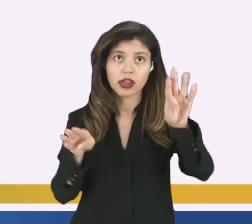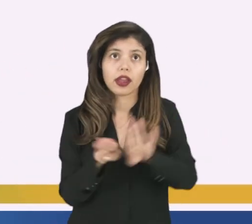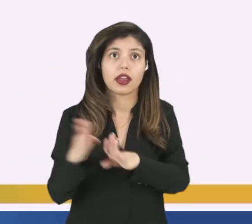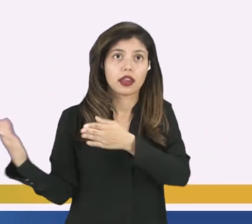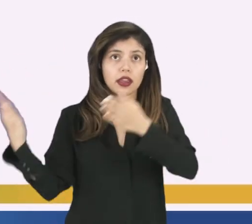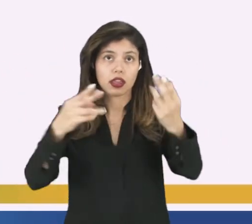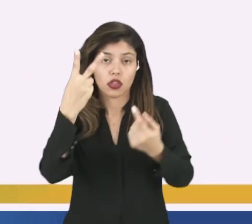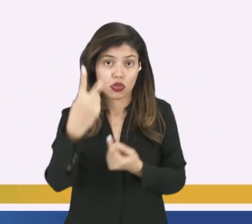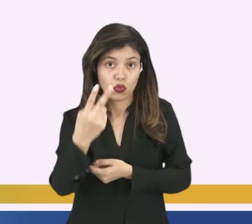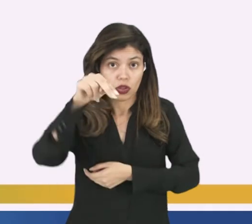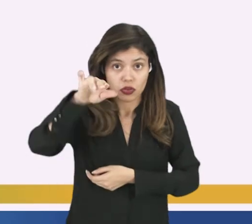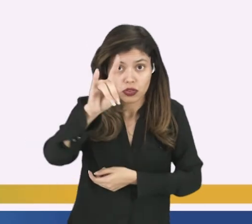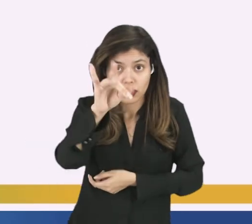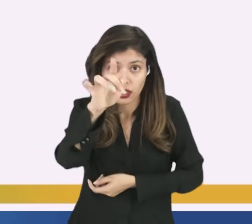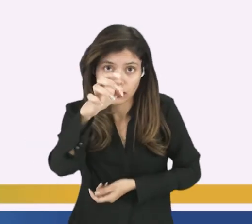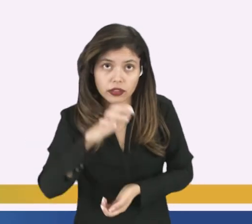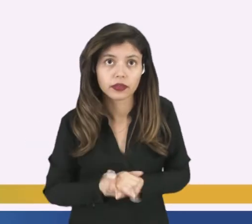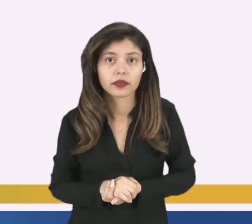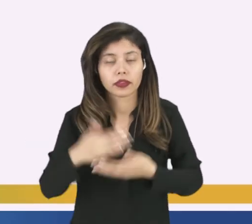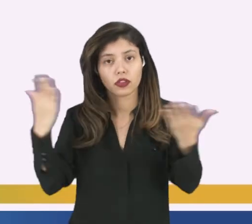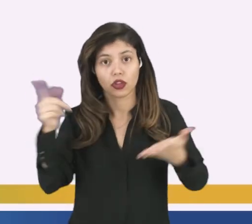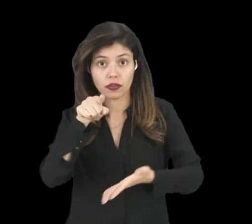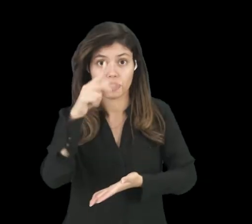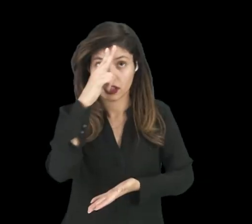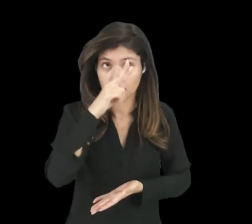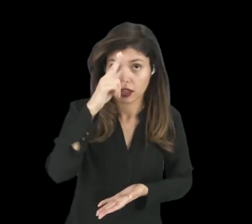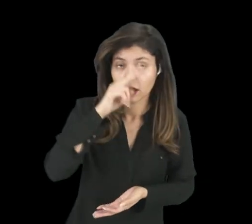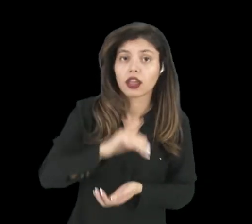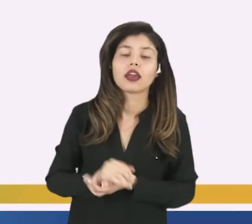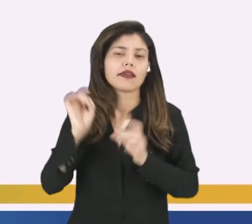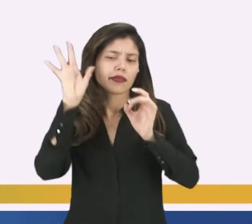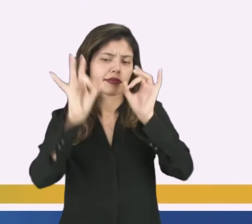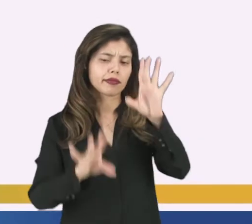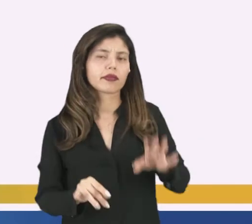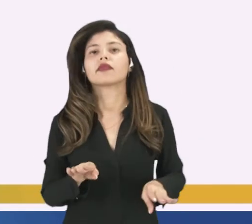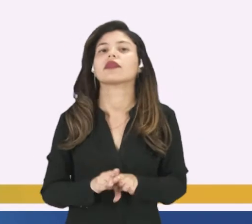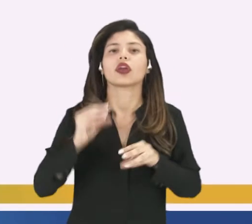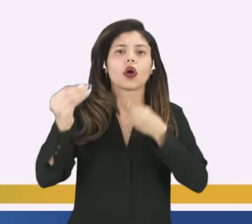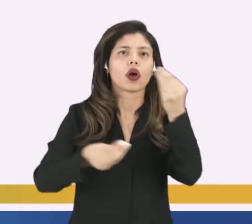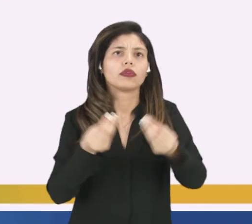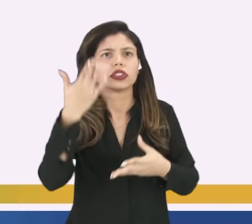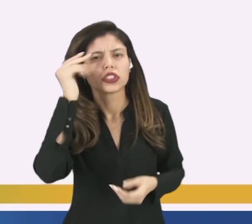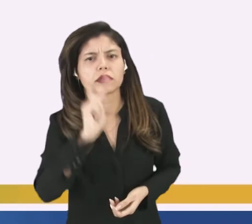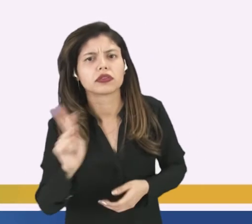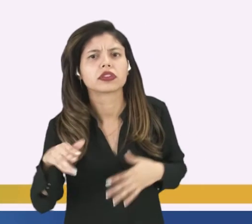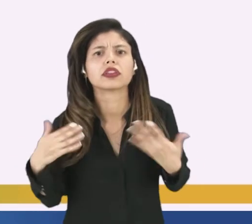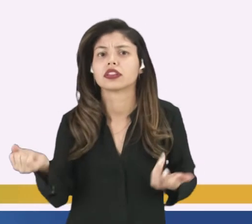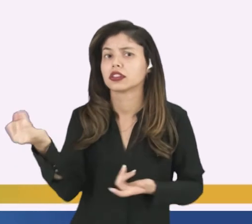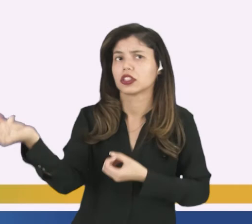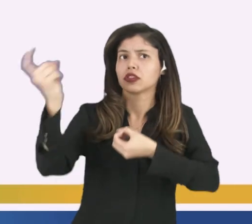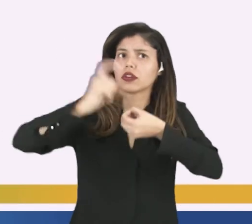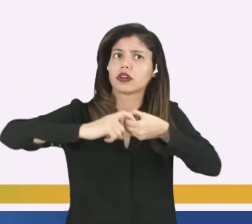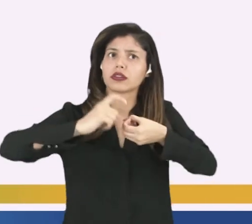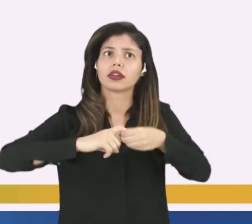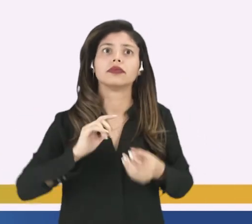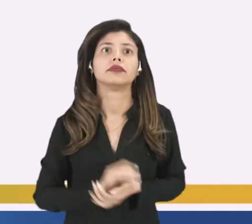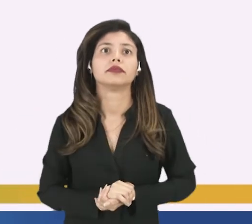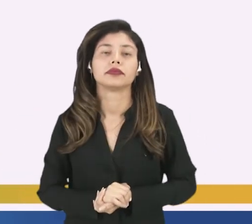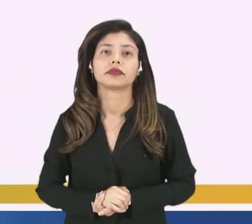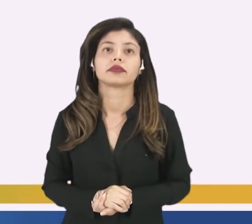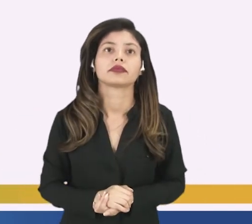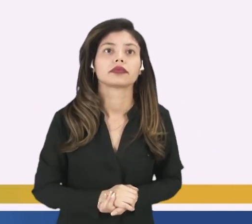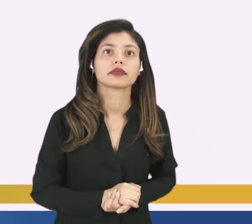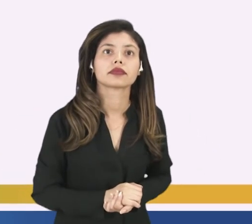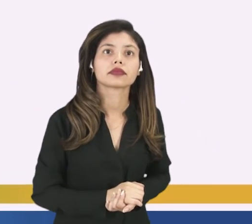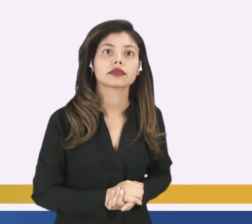diferença daqui para cá é justamente de 2 unidades, tá? É só você lembrar desse detalhe aqui. Mas como assim, professor? Se a gente voltar aqui,